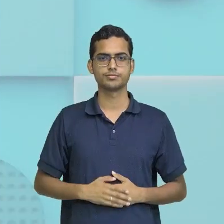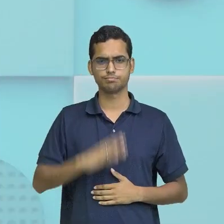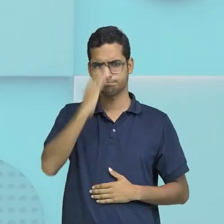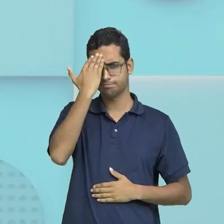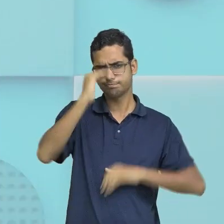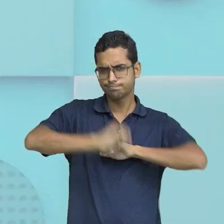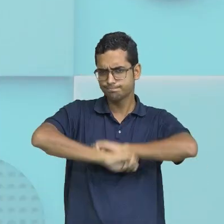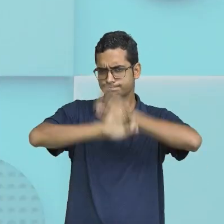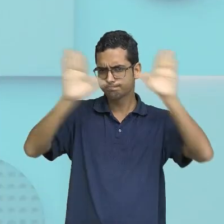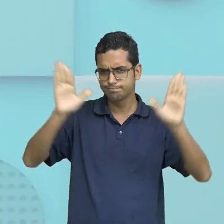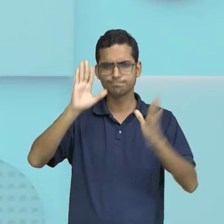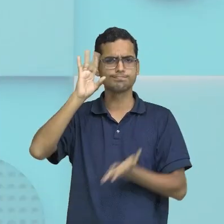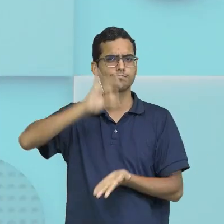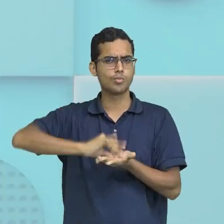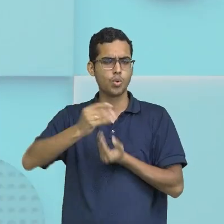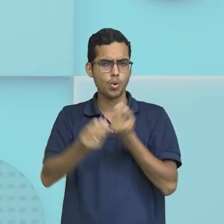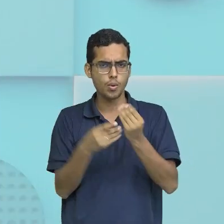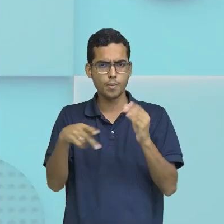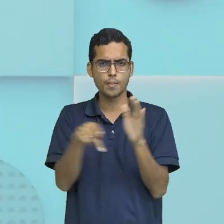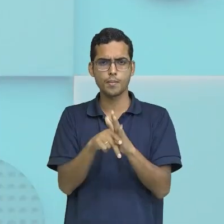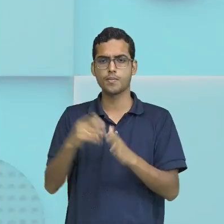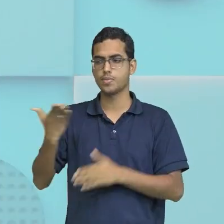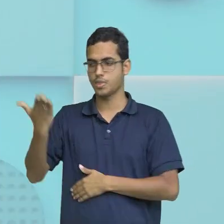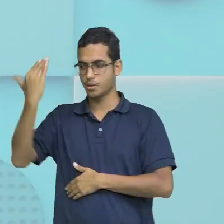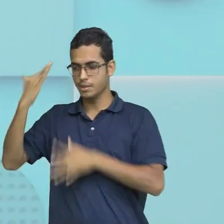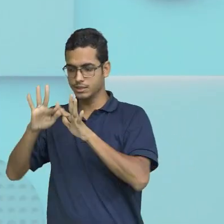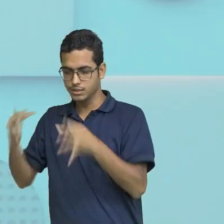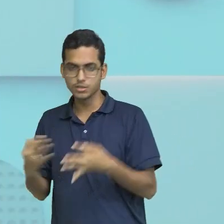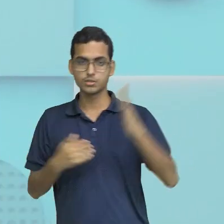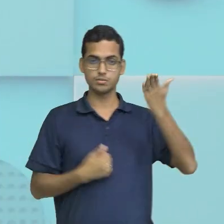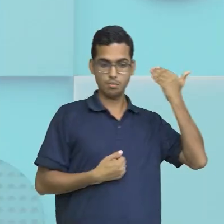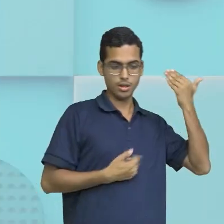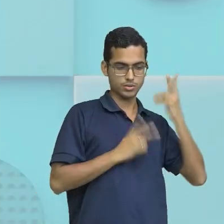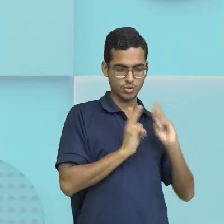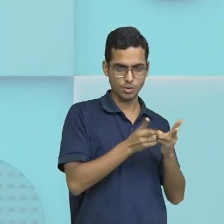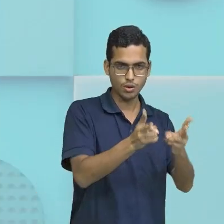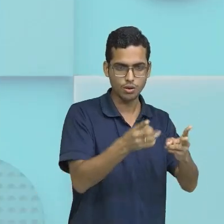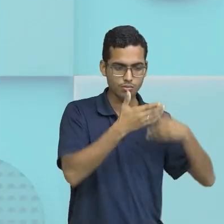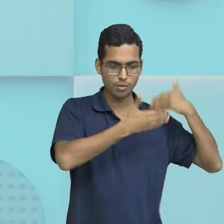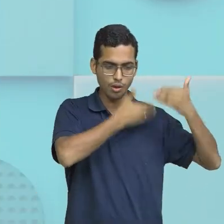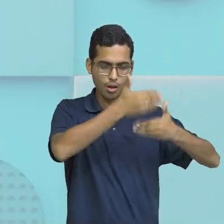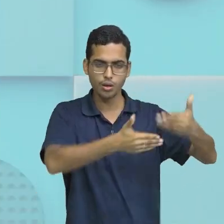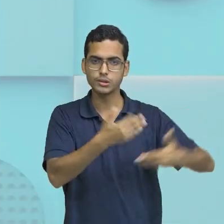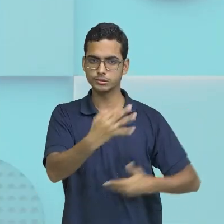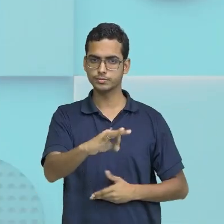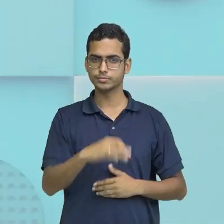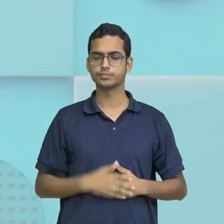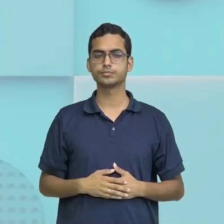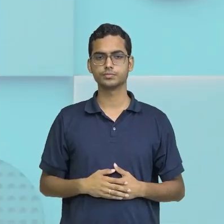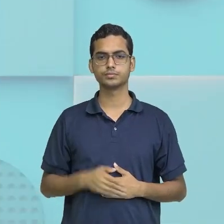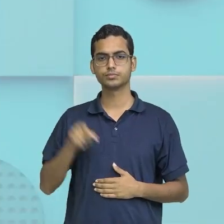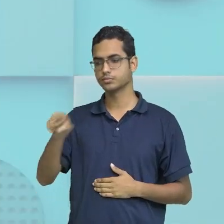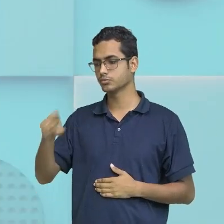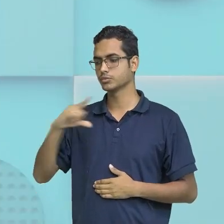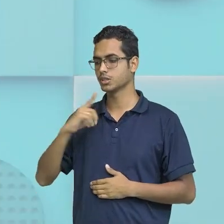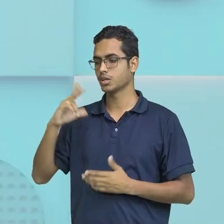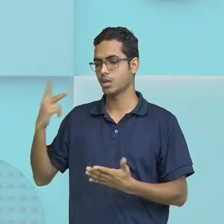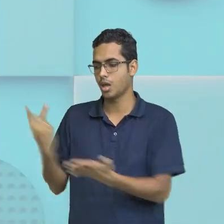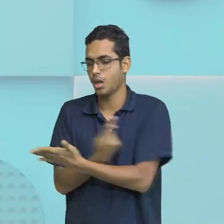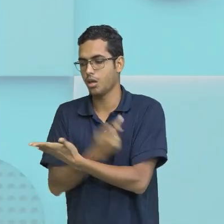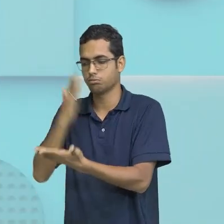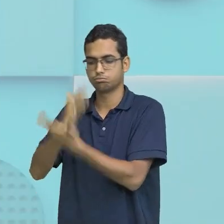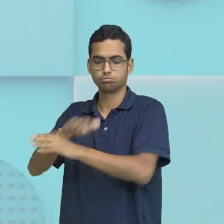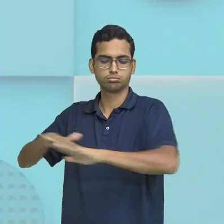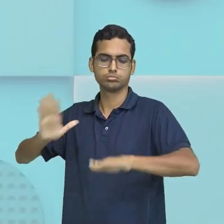então, a diferença entre simple past e past continuous? Né? O simple past, a ação acabou lá atrás, tudo